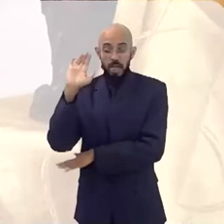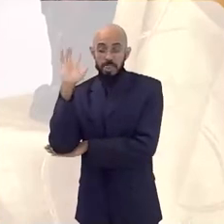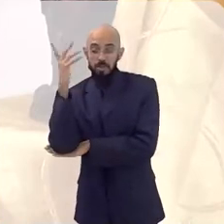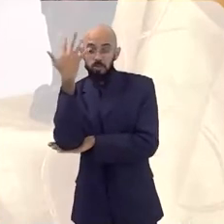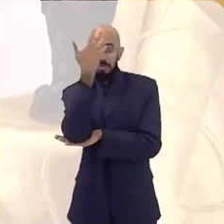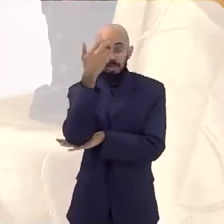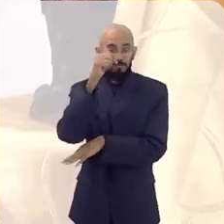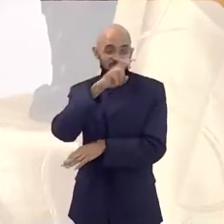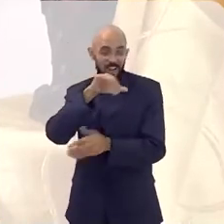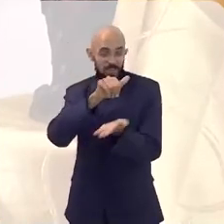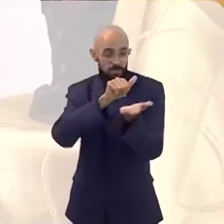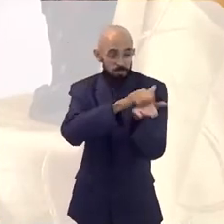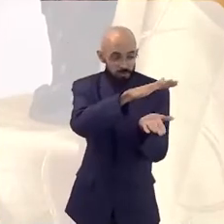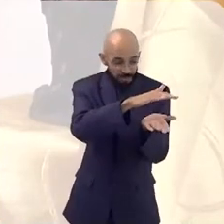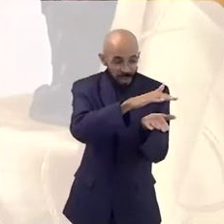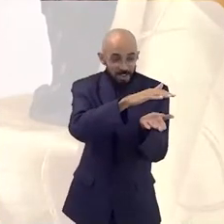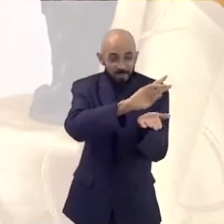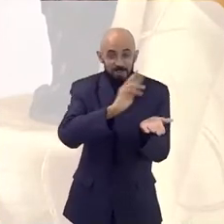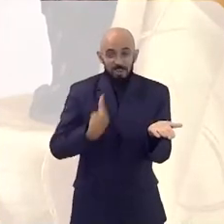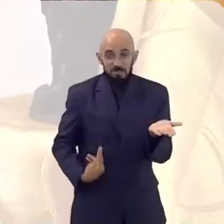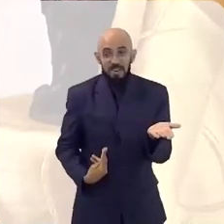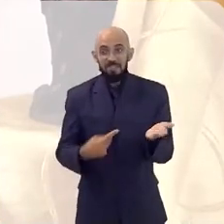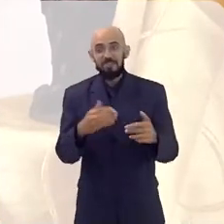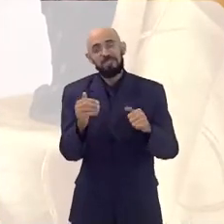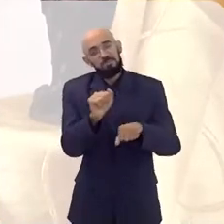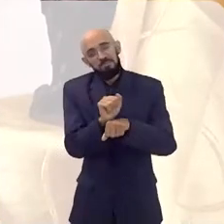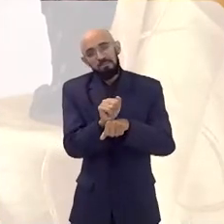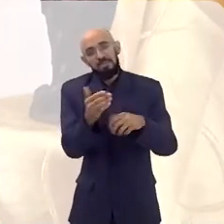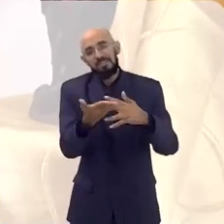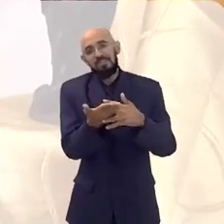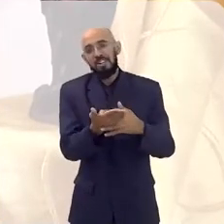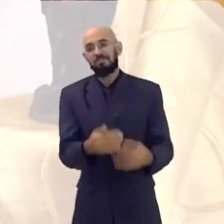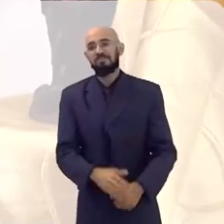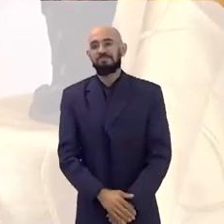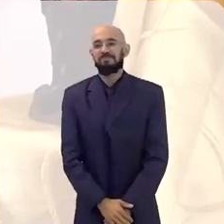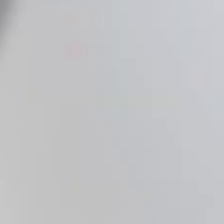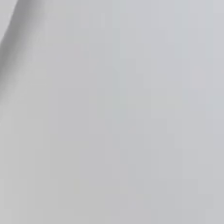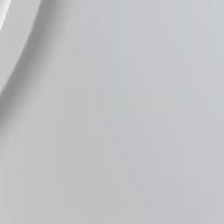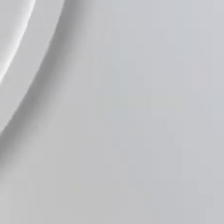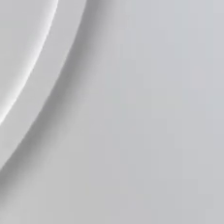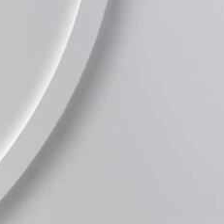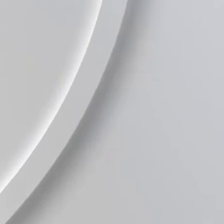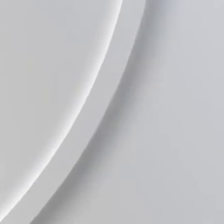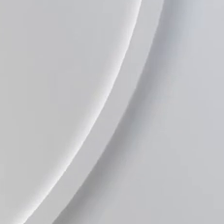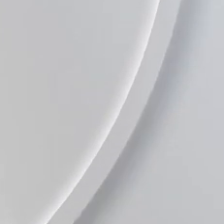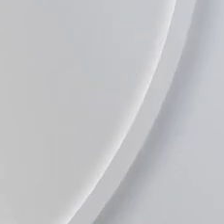expulsa o ser humano? Vamos ao intervalo. Daqui a pouquinho estamos de volta.